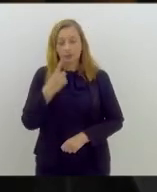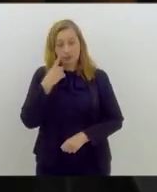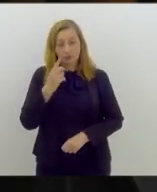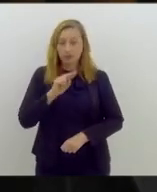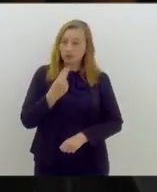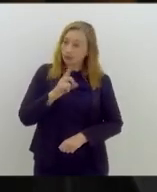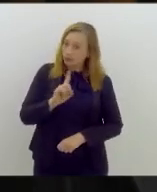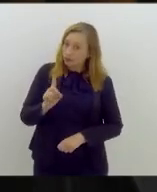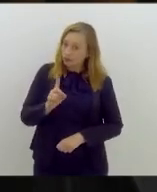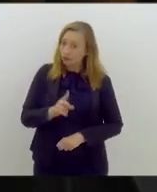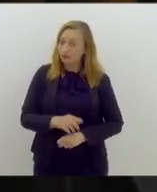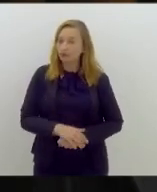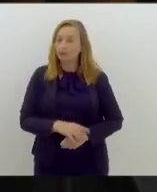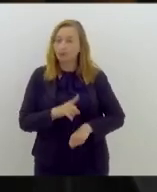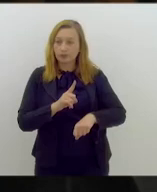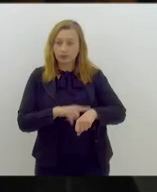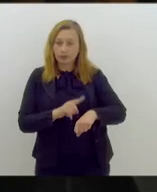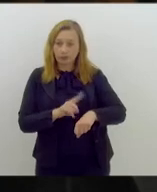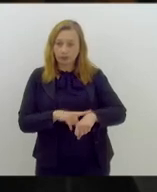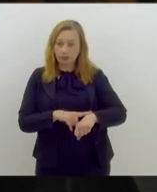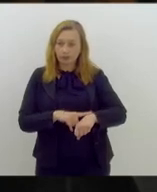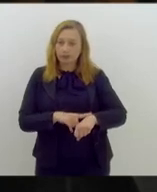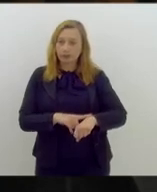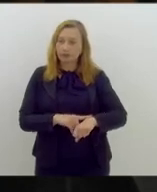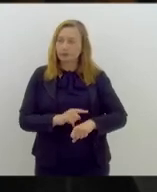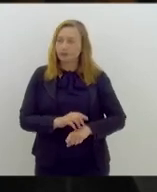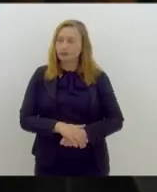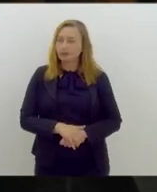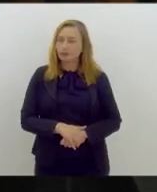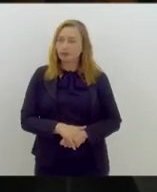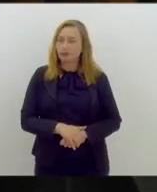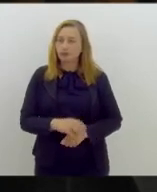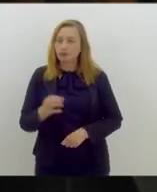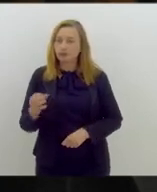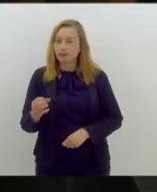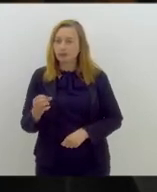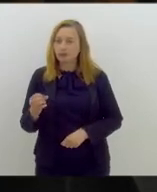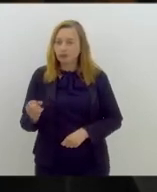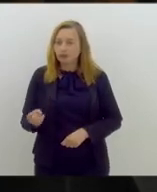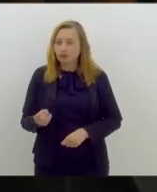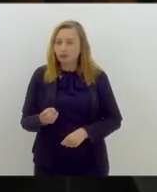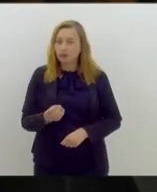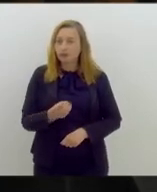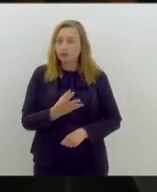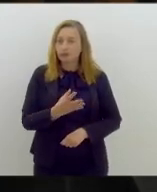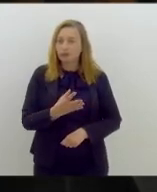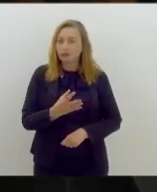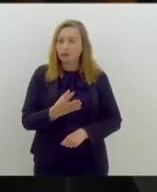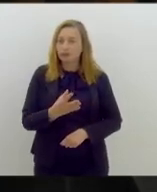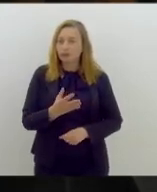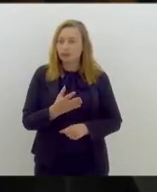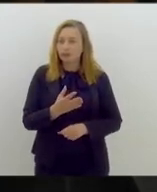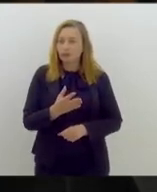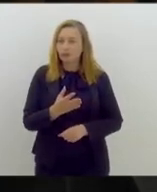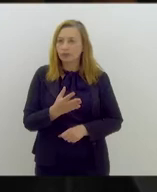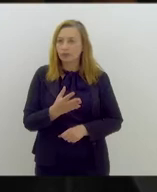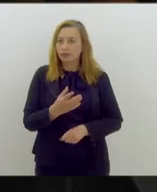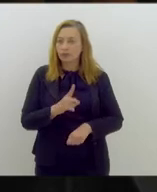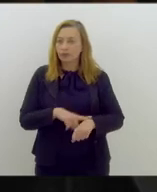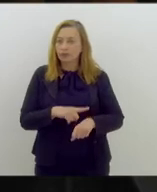ou não no momento que a nova legislatura tem início